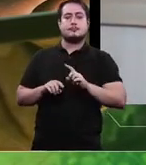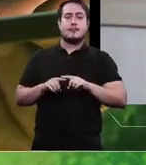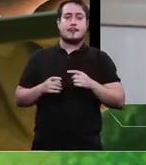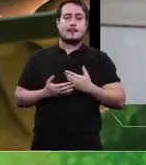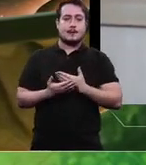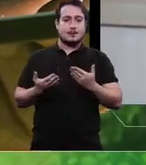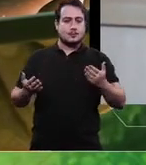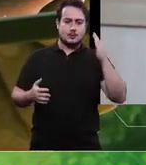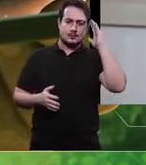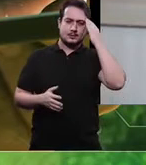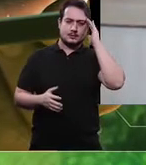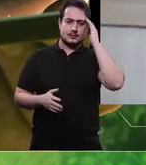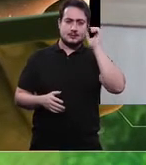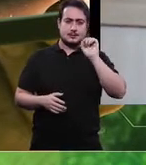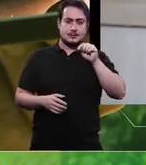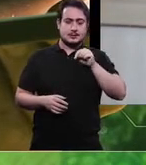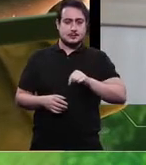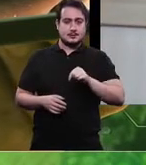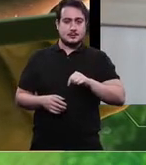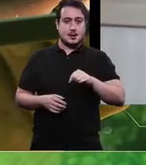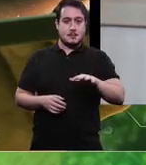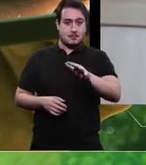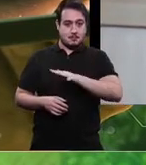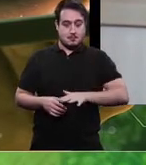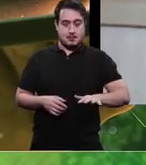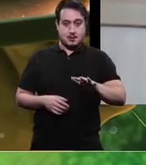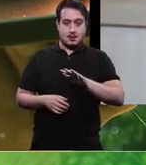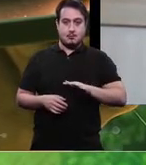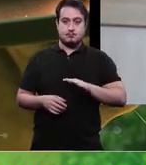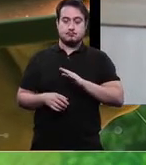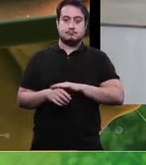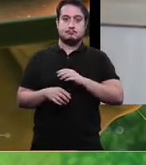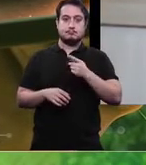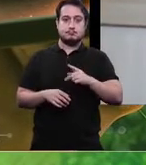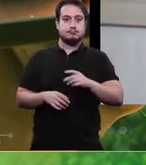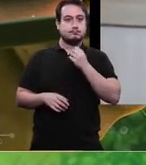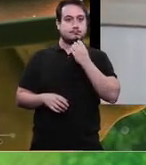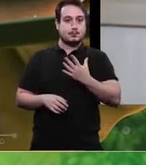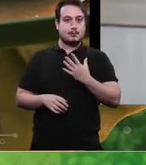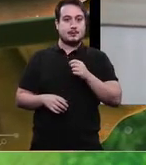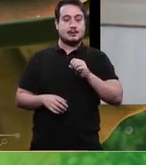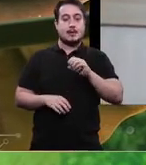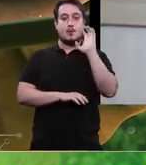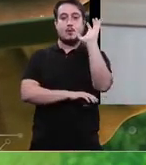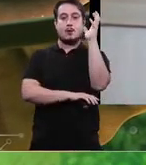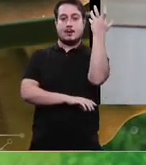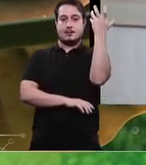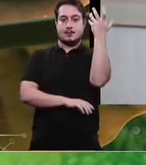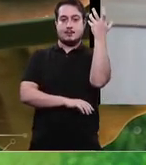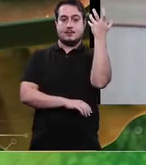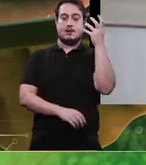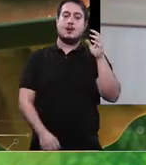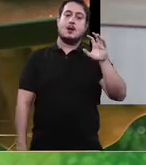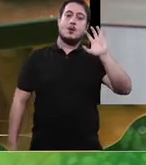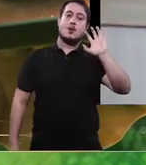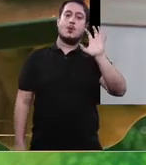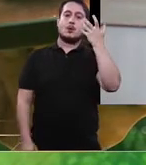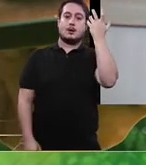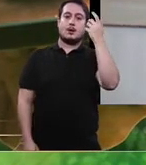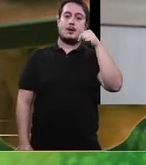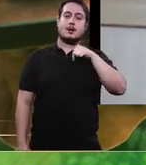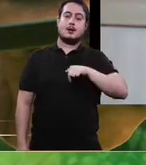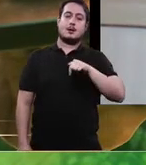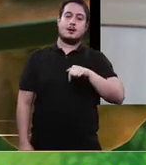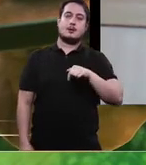nós entendemos que temos aqui um cenário favorável, que é a questão do clima, né? Nós, enquanto